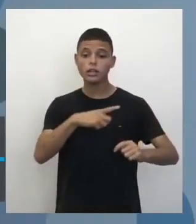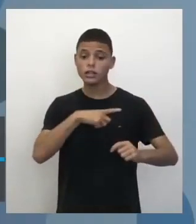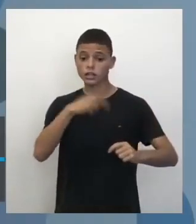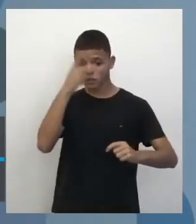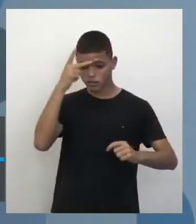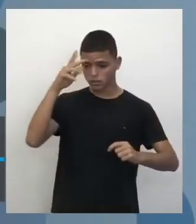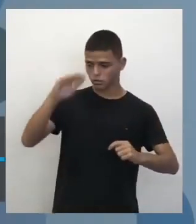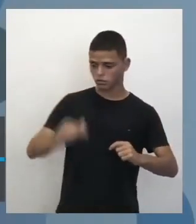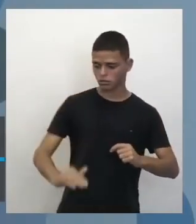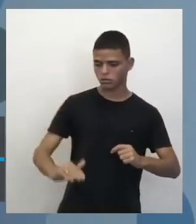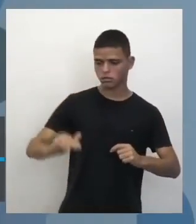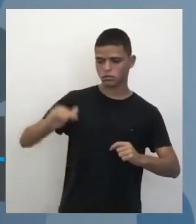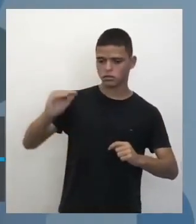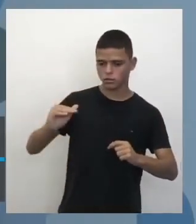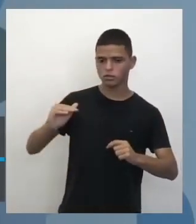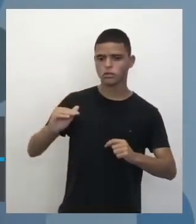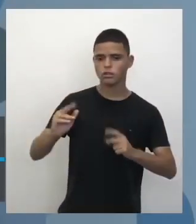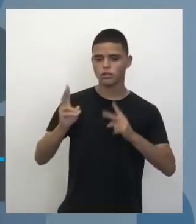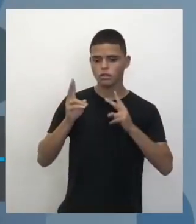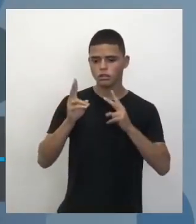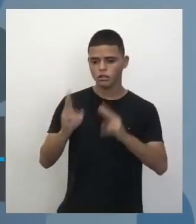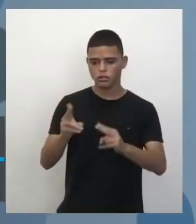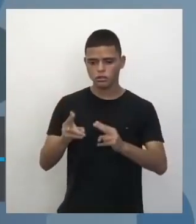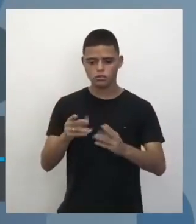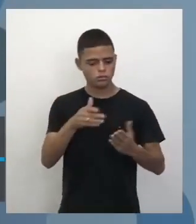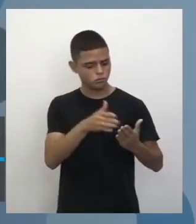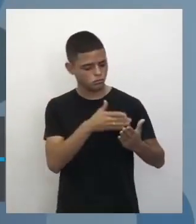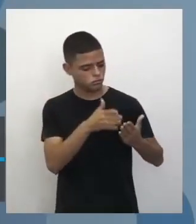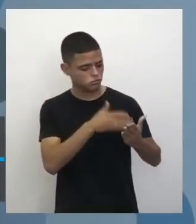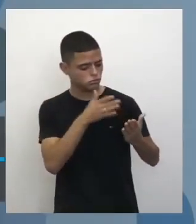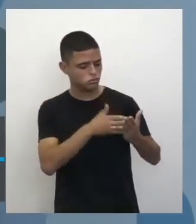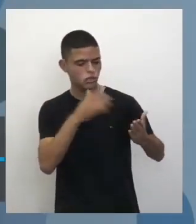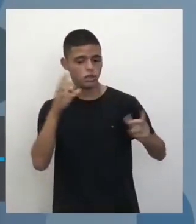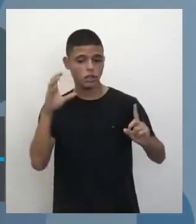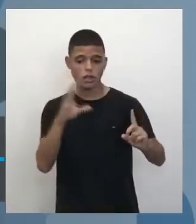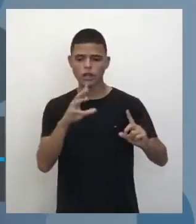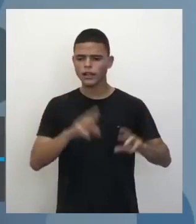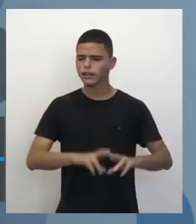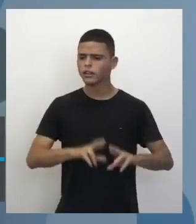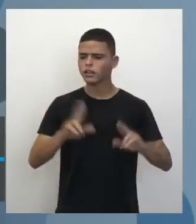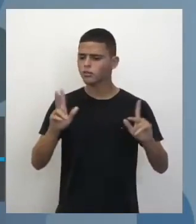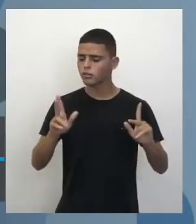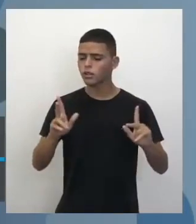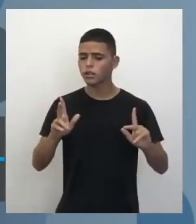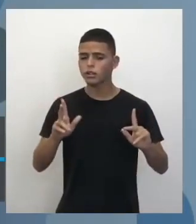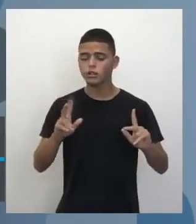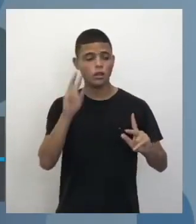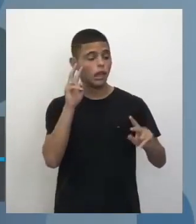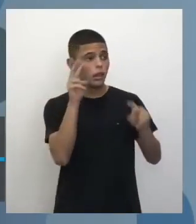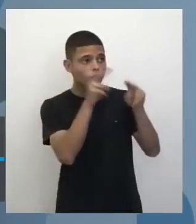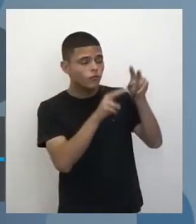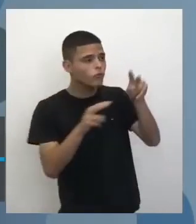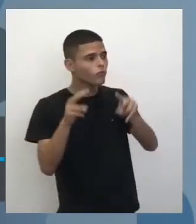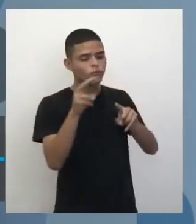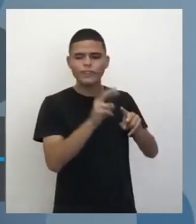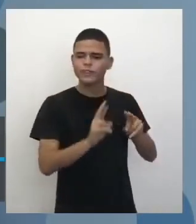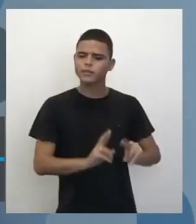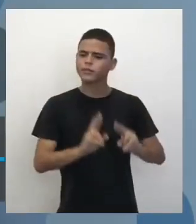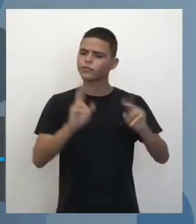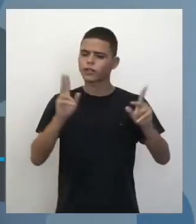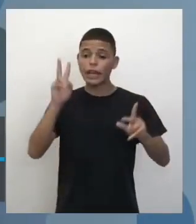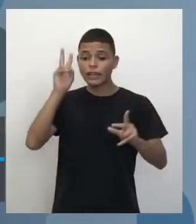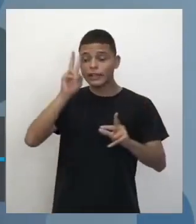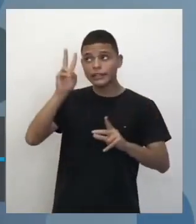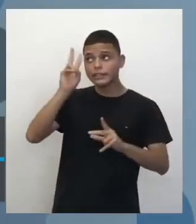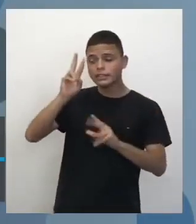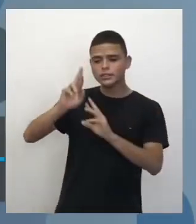mesma Recife do Manuel Bandeira e se fosse escrever sobre outro, a evocação seria outra evocação. Então, as histórias são